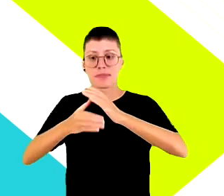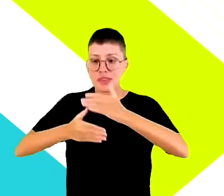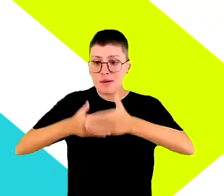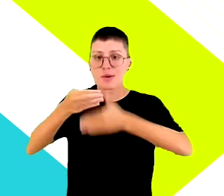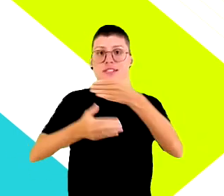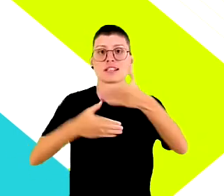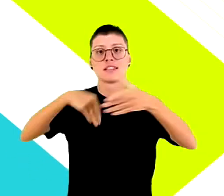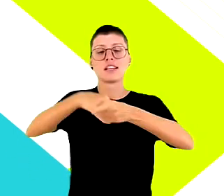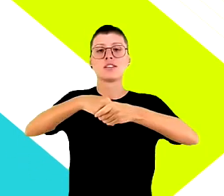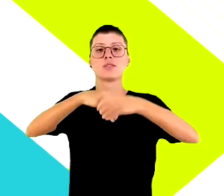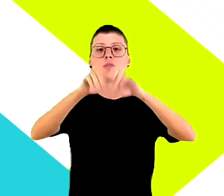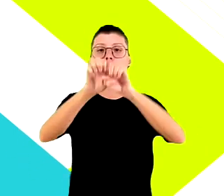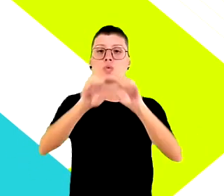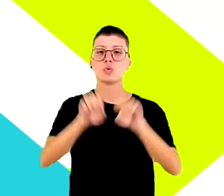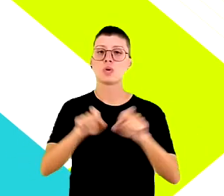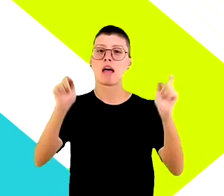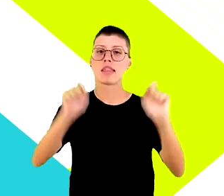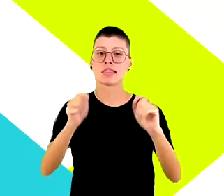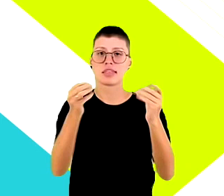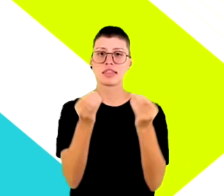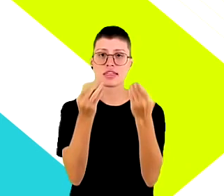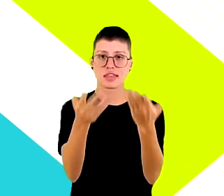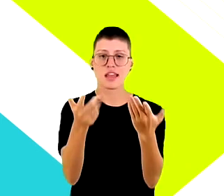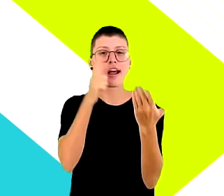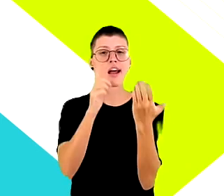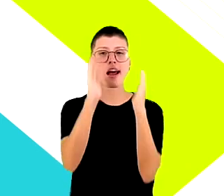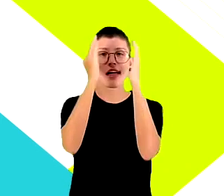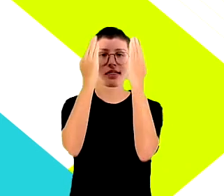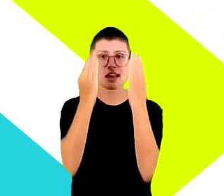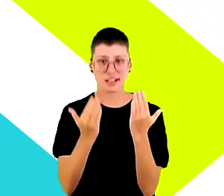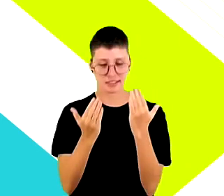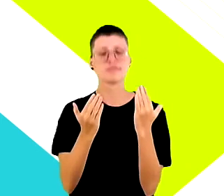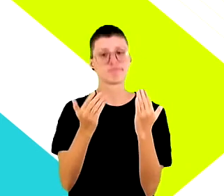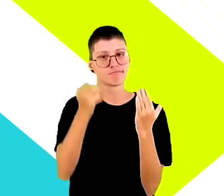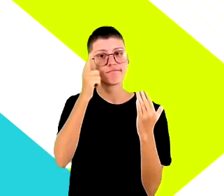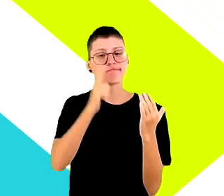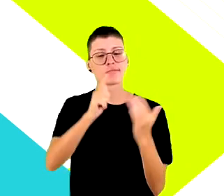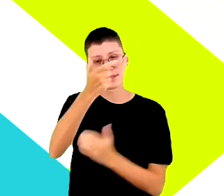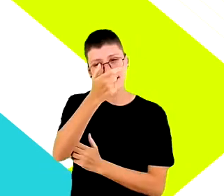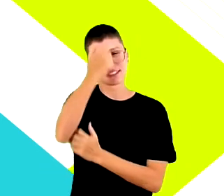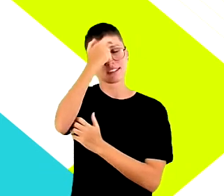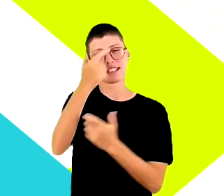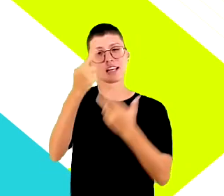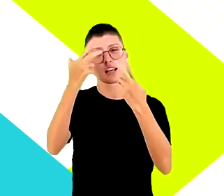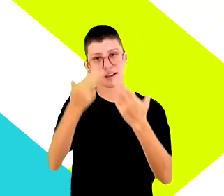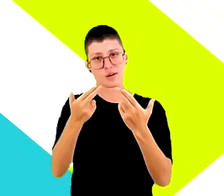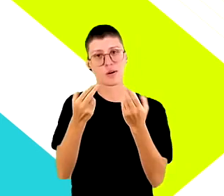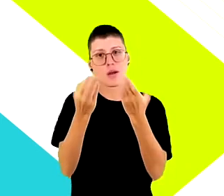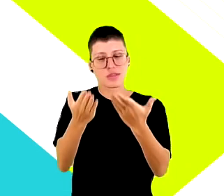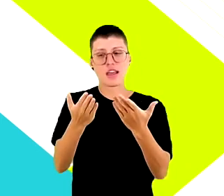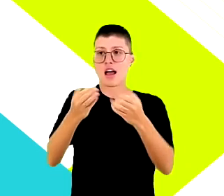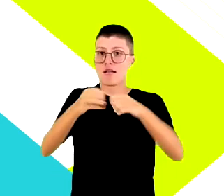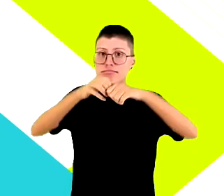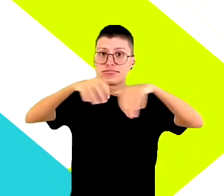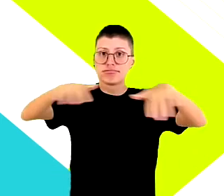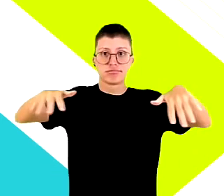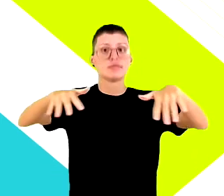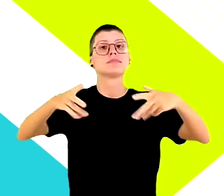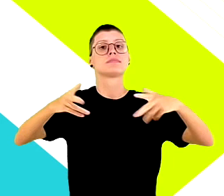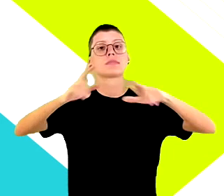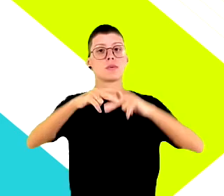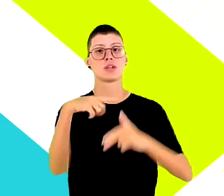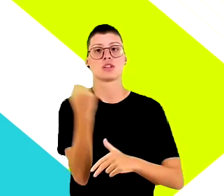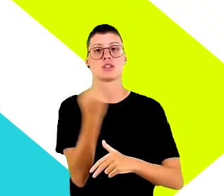a possibilidade de fazer análise de crédito e ter a concessão de crédito em escala. Tá? Então, por isso a gente criou, né,